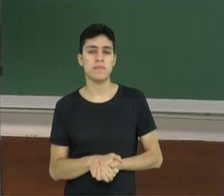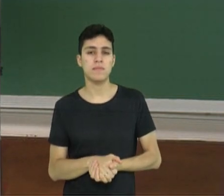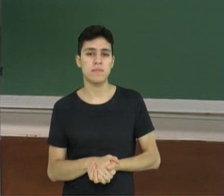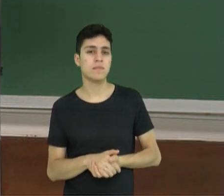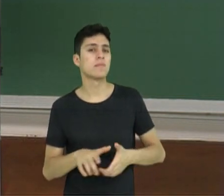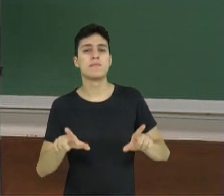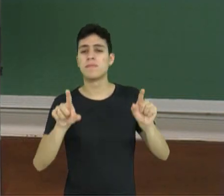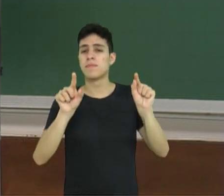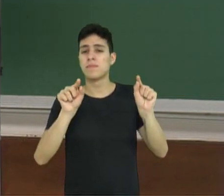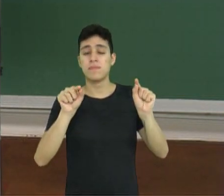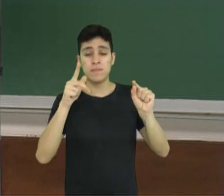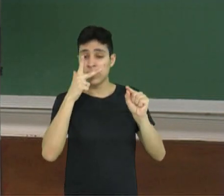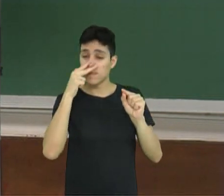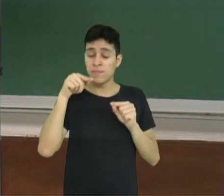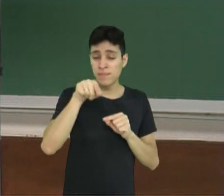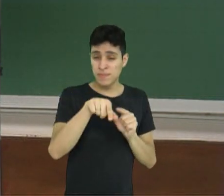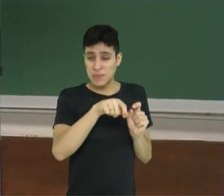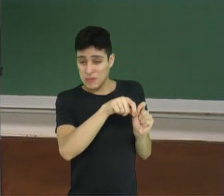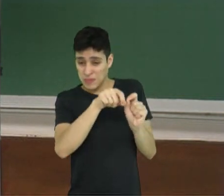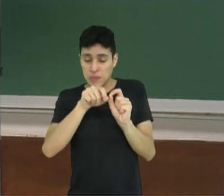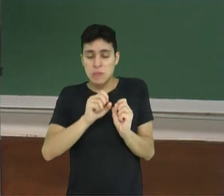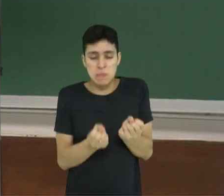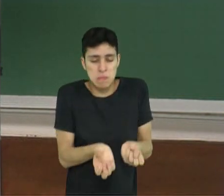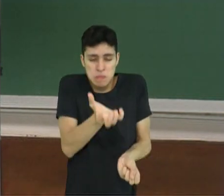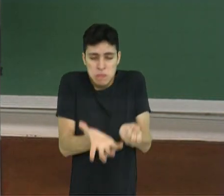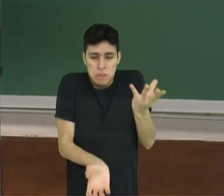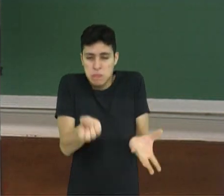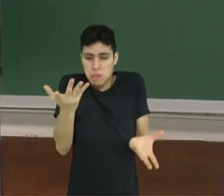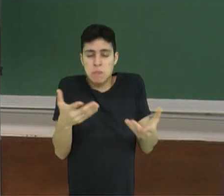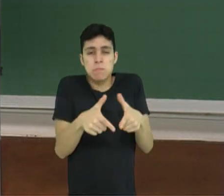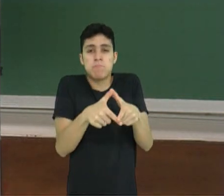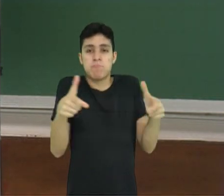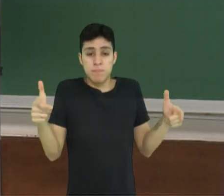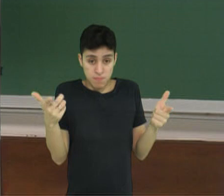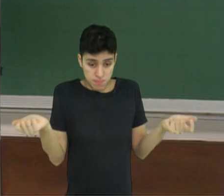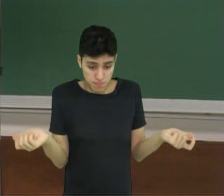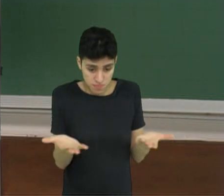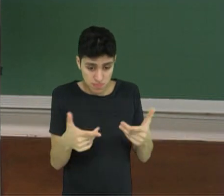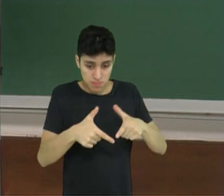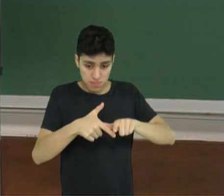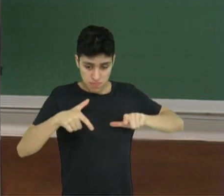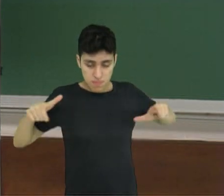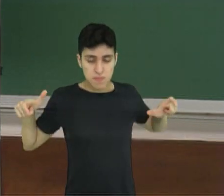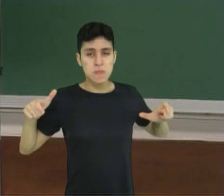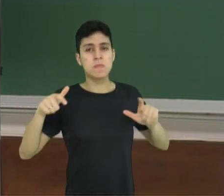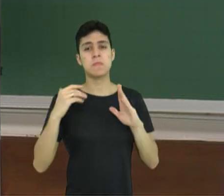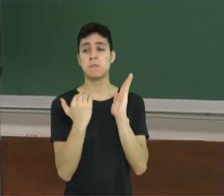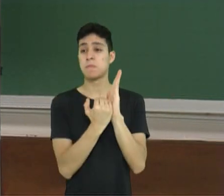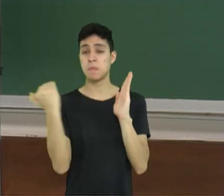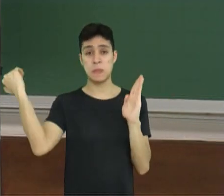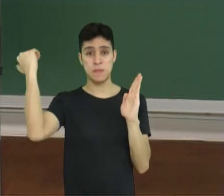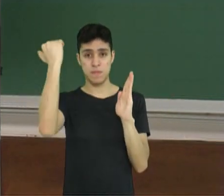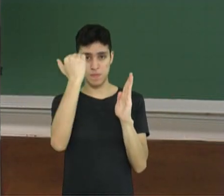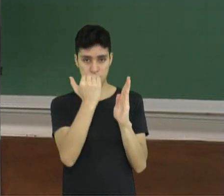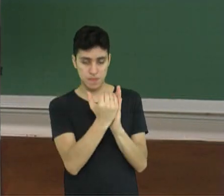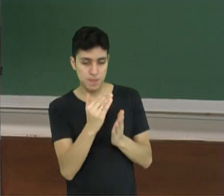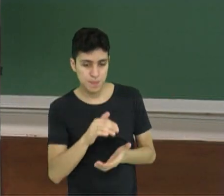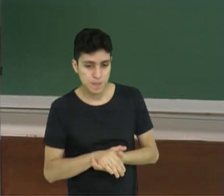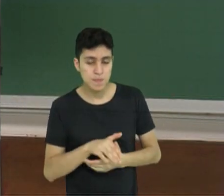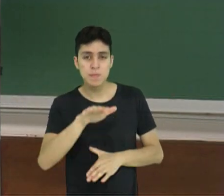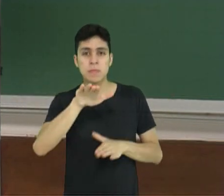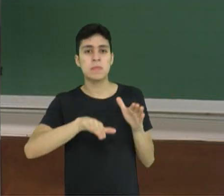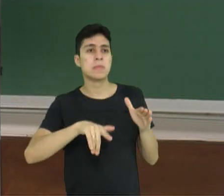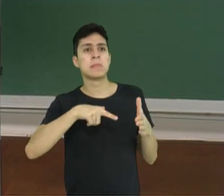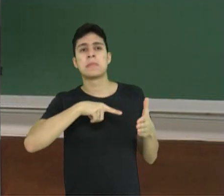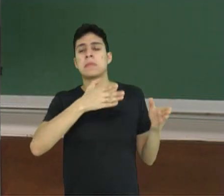E a aceleração da produção e do consumo. Então, hoje, a produção é gigantesca, às vezes tem excesso